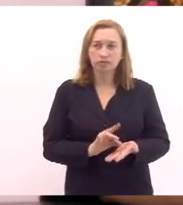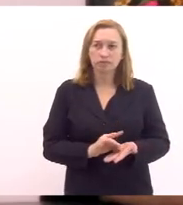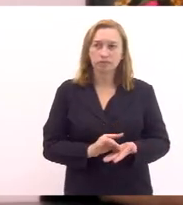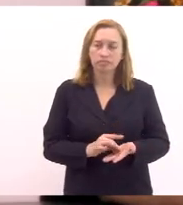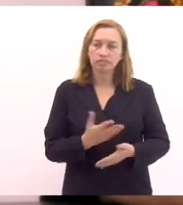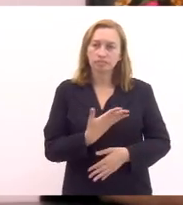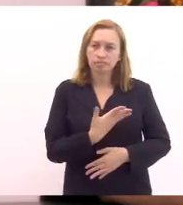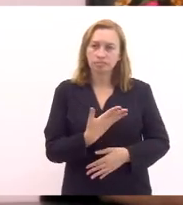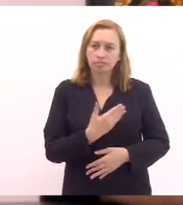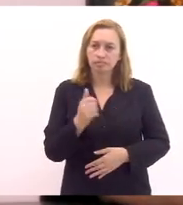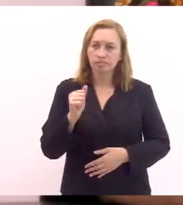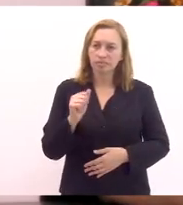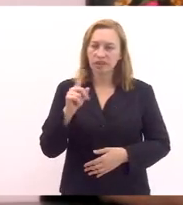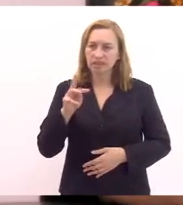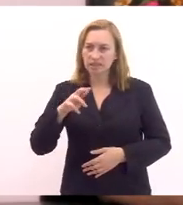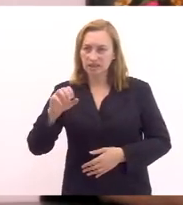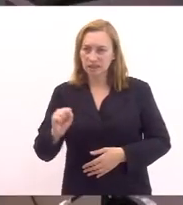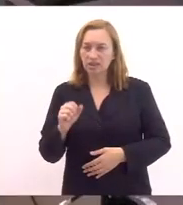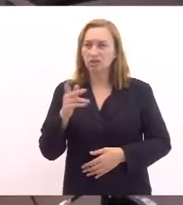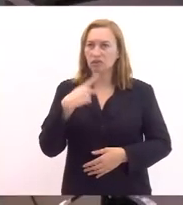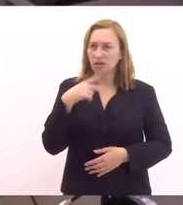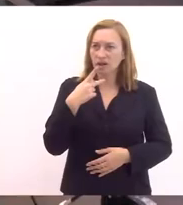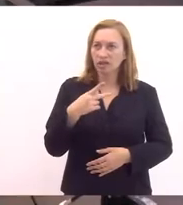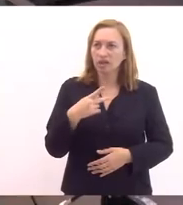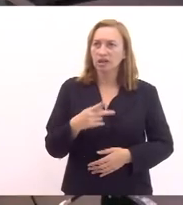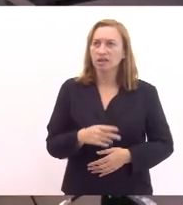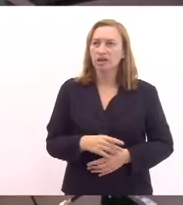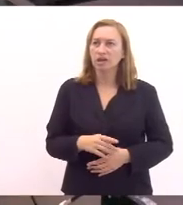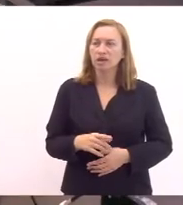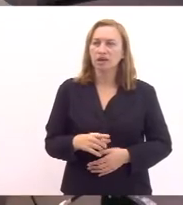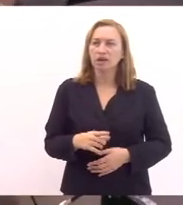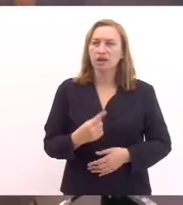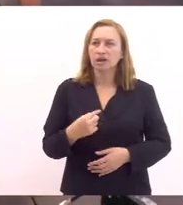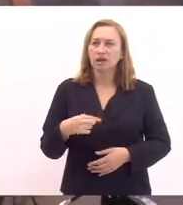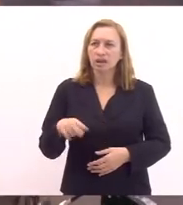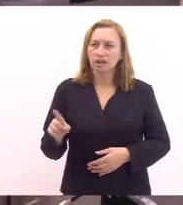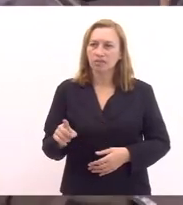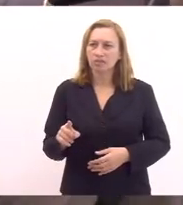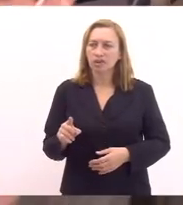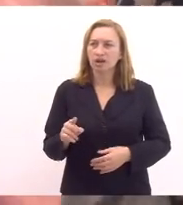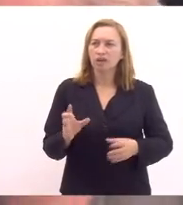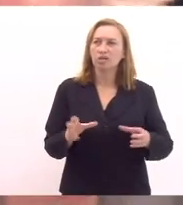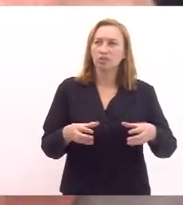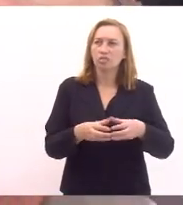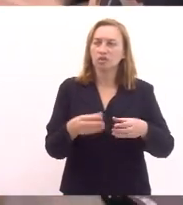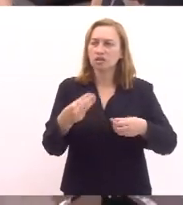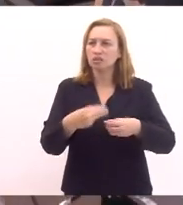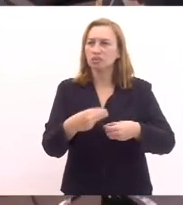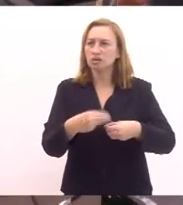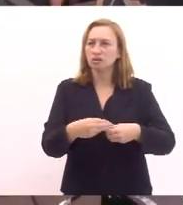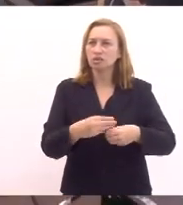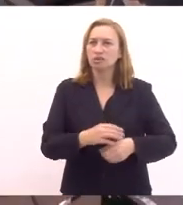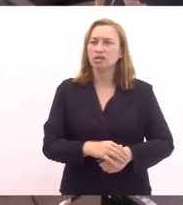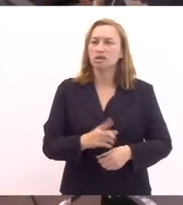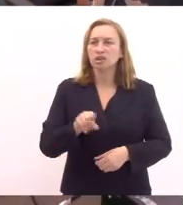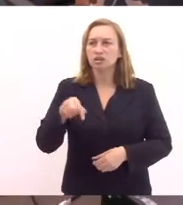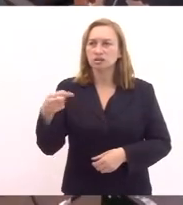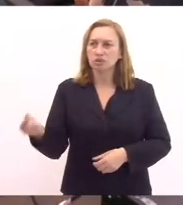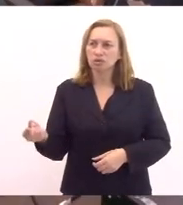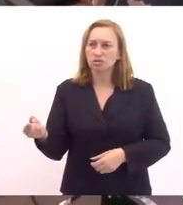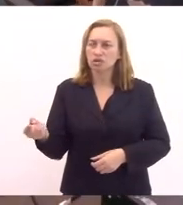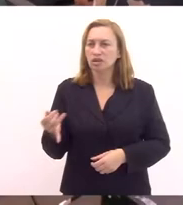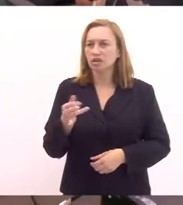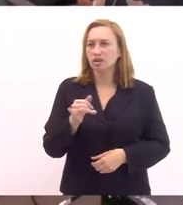que eu comentei que tem atribuição ela participa do comitê do município do Rio e as demais